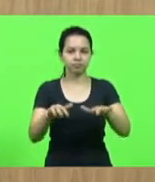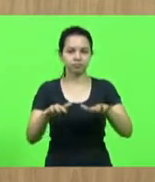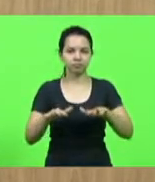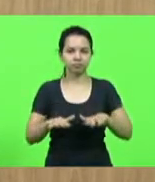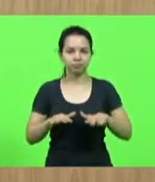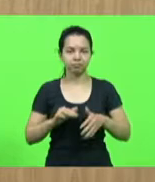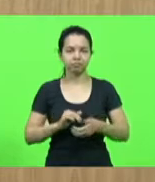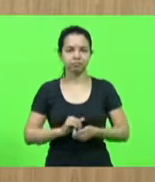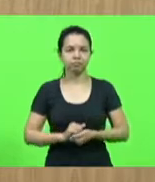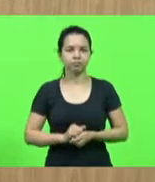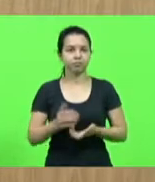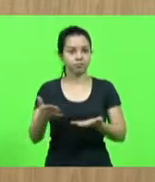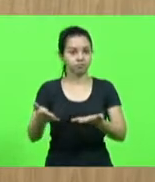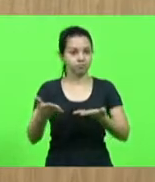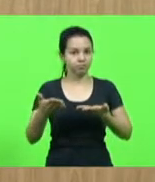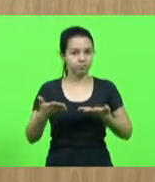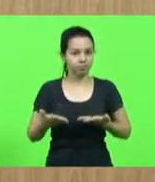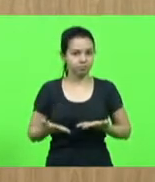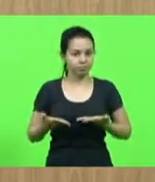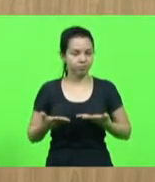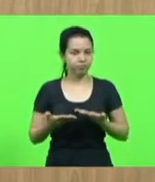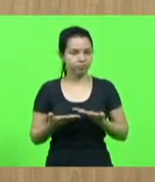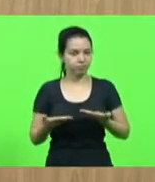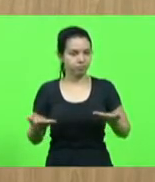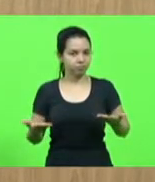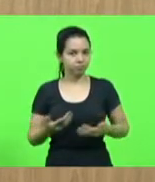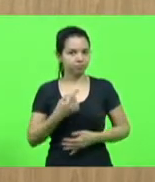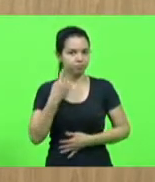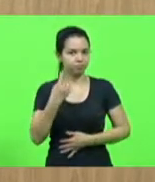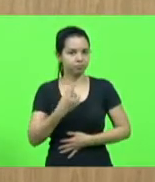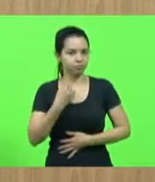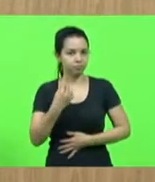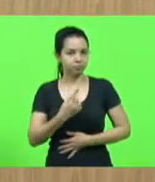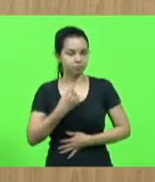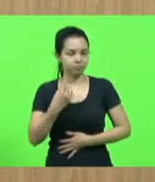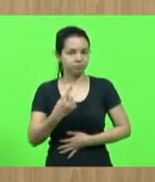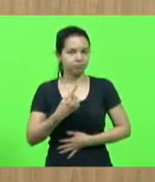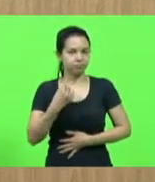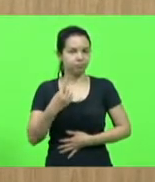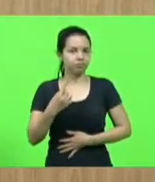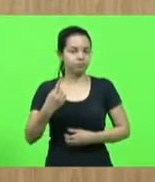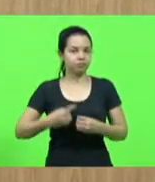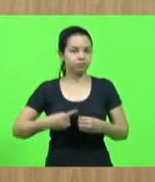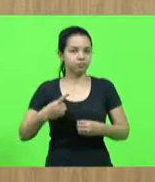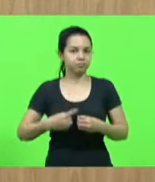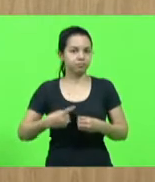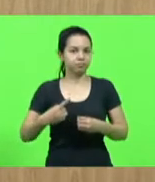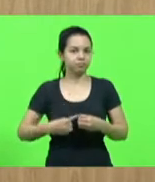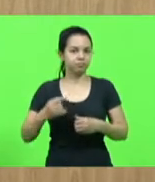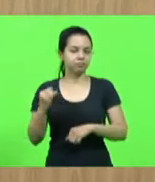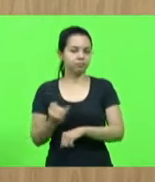Eu convido o grande colega, o grande deputado da cidade de Joinville,